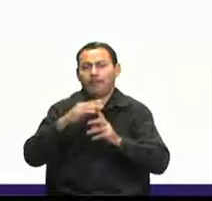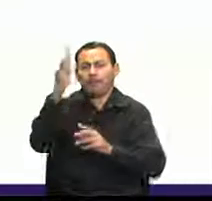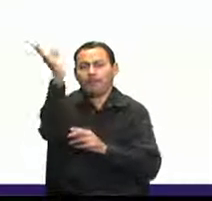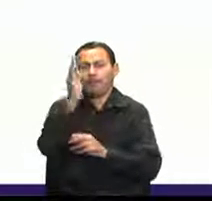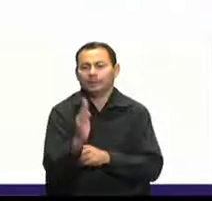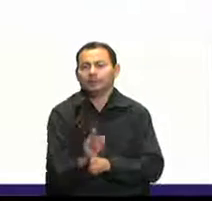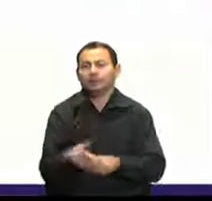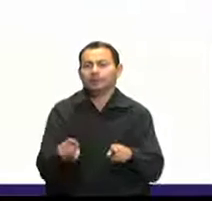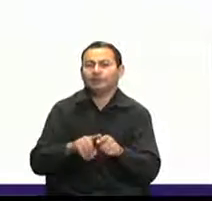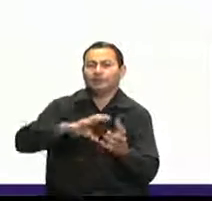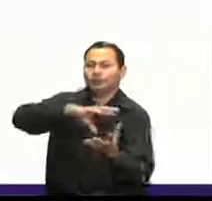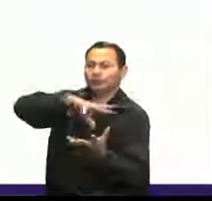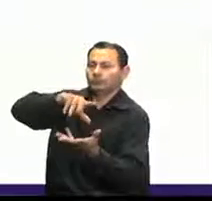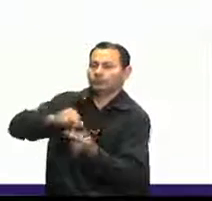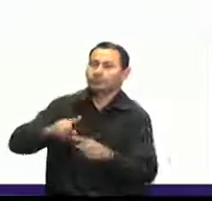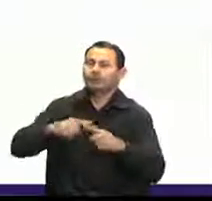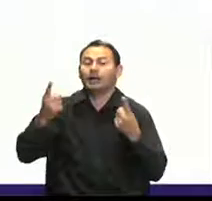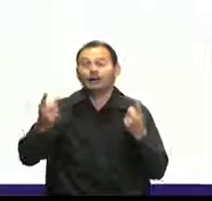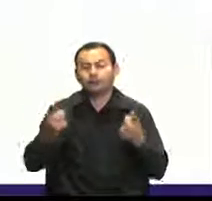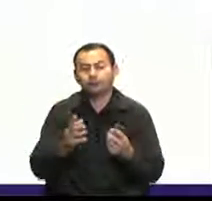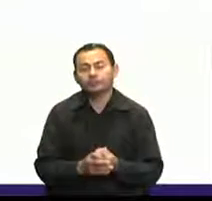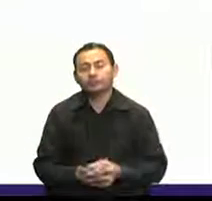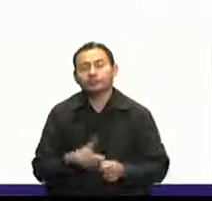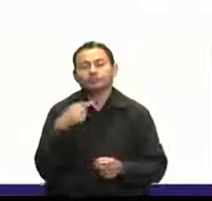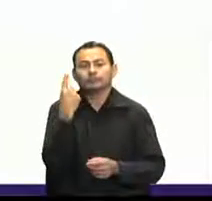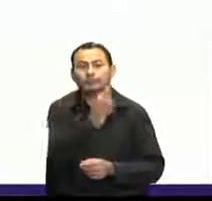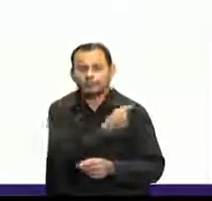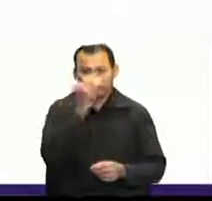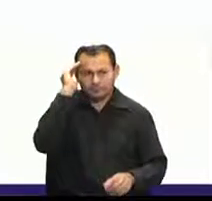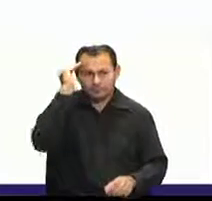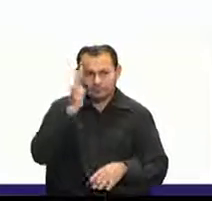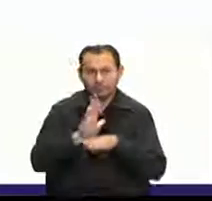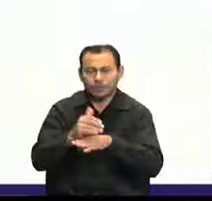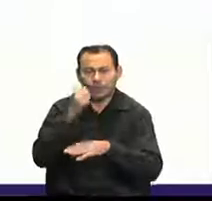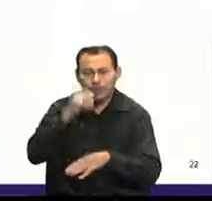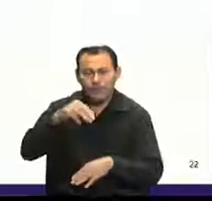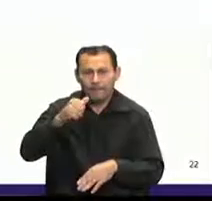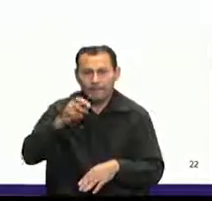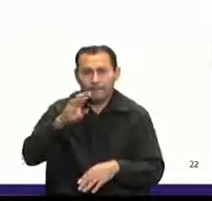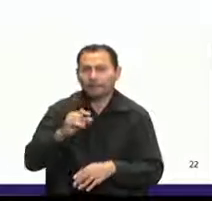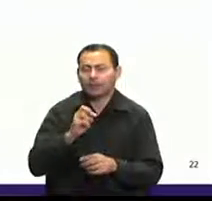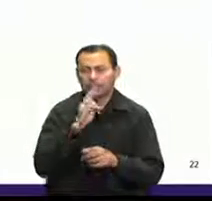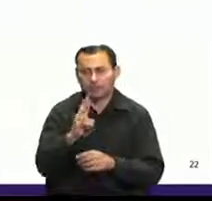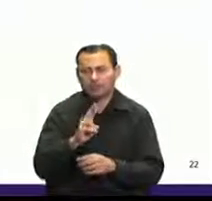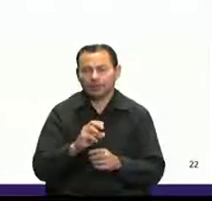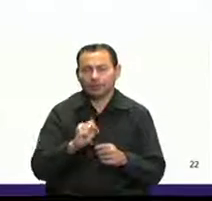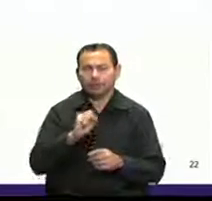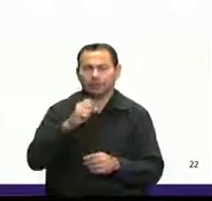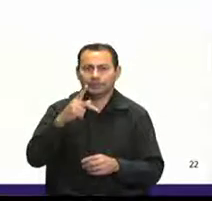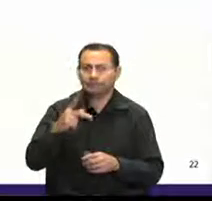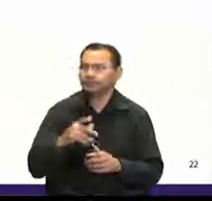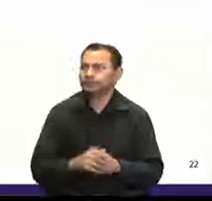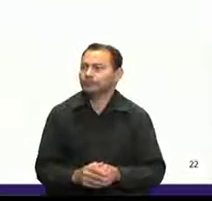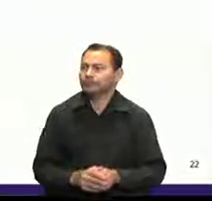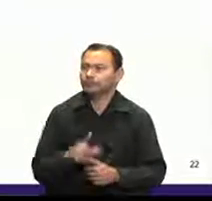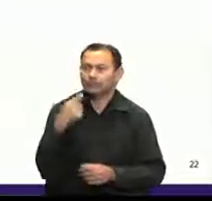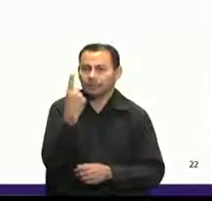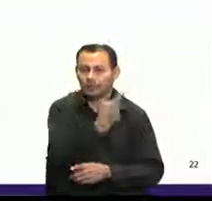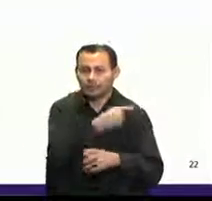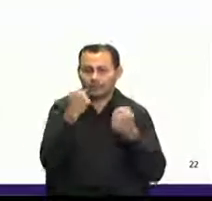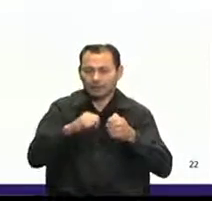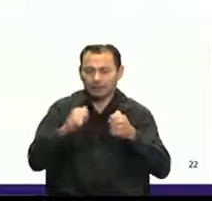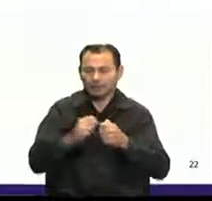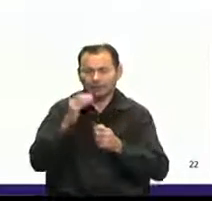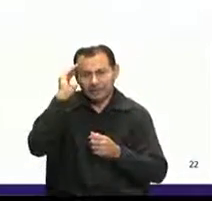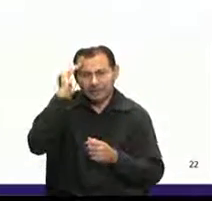e no mundo por então para a gente entender e ajudar a márcia a resolver sua situação problema nós precisamos